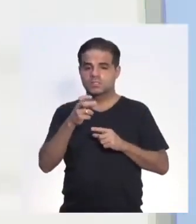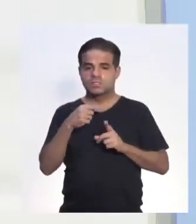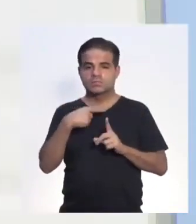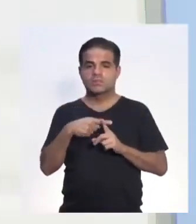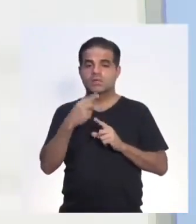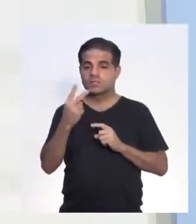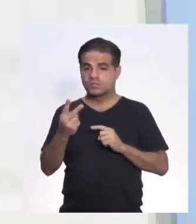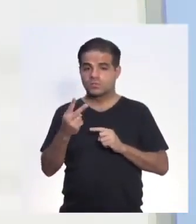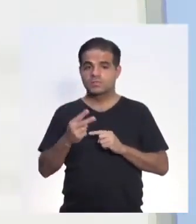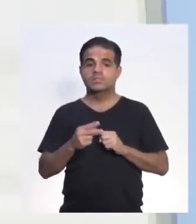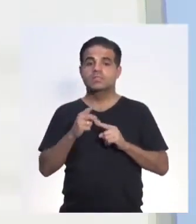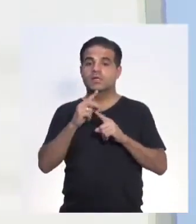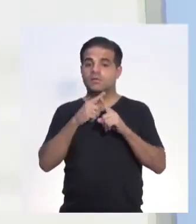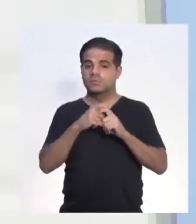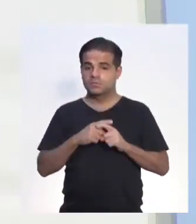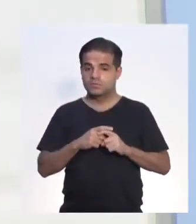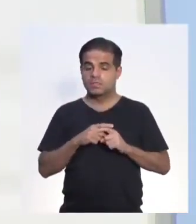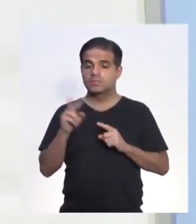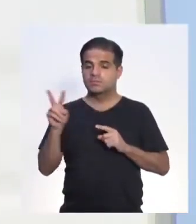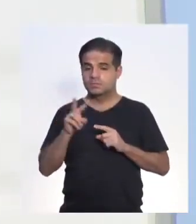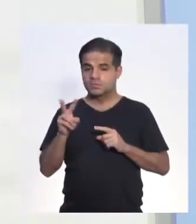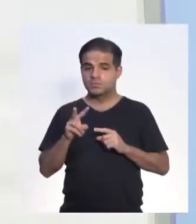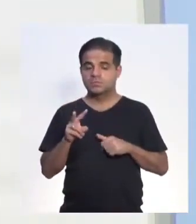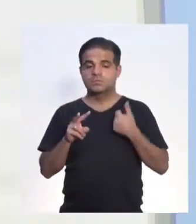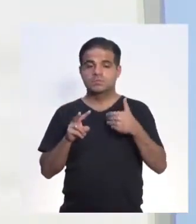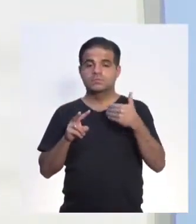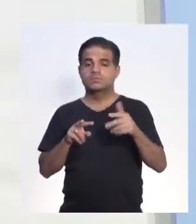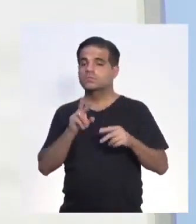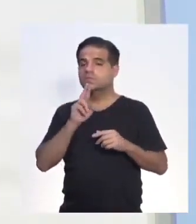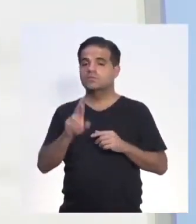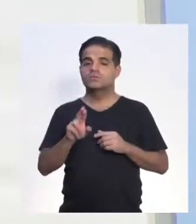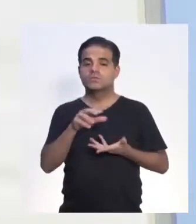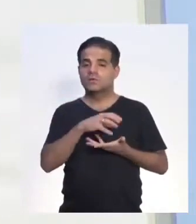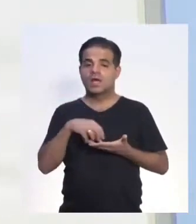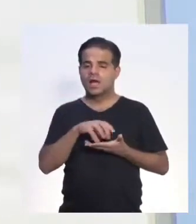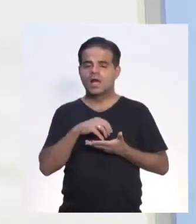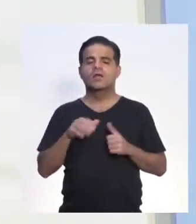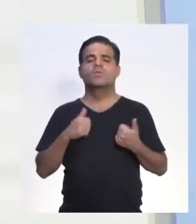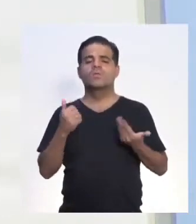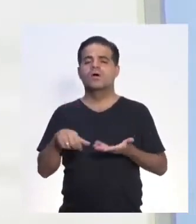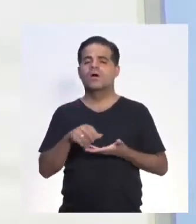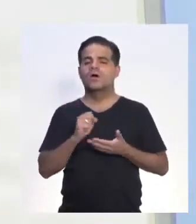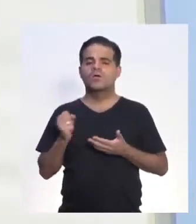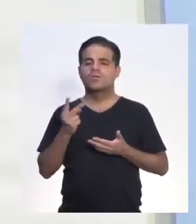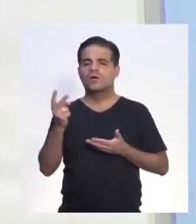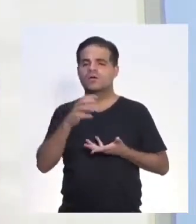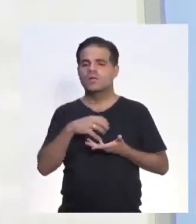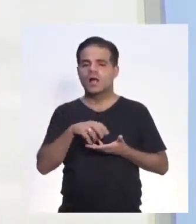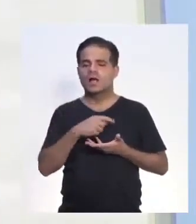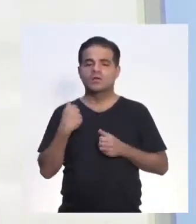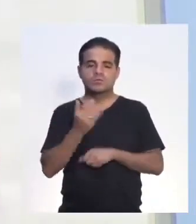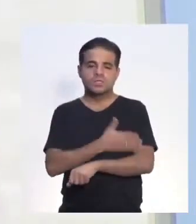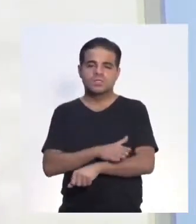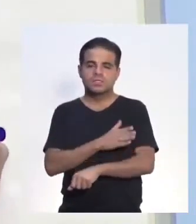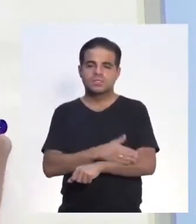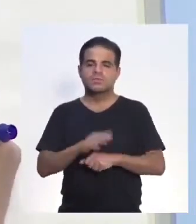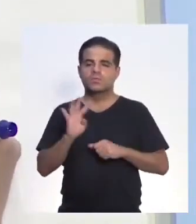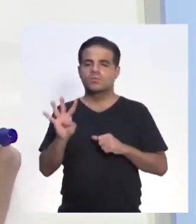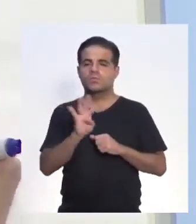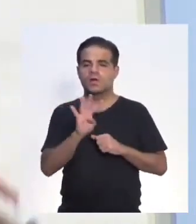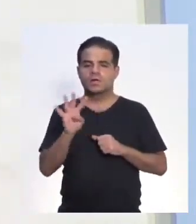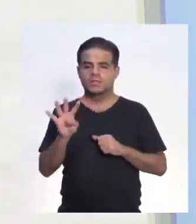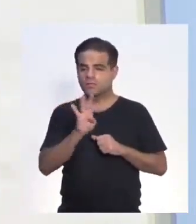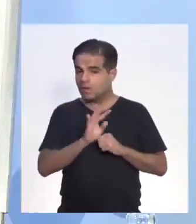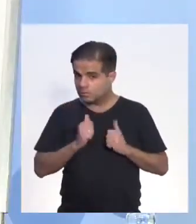2. Então, a multiplicação desses dois lados resultou na área. Qual é o valor da área no nosso exercício?